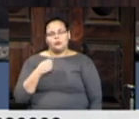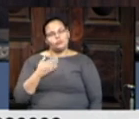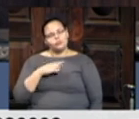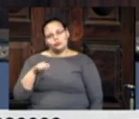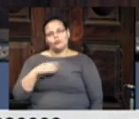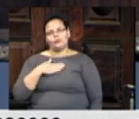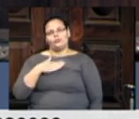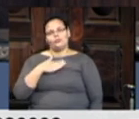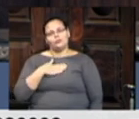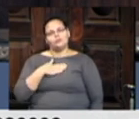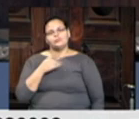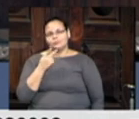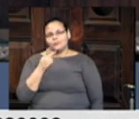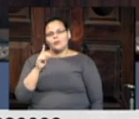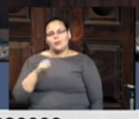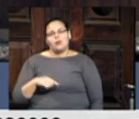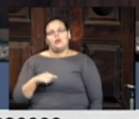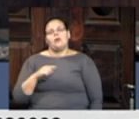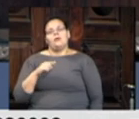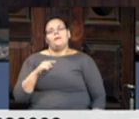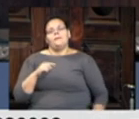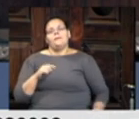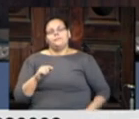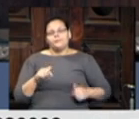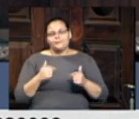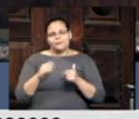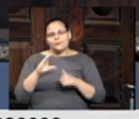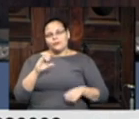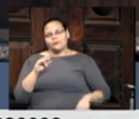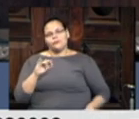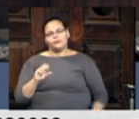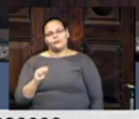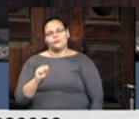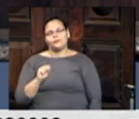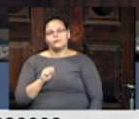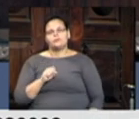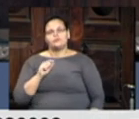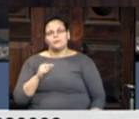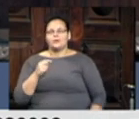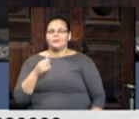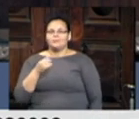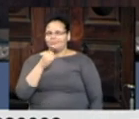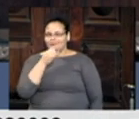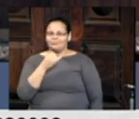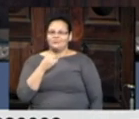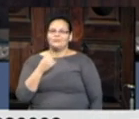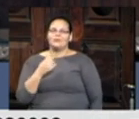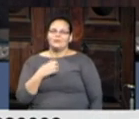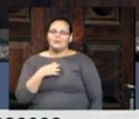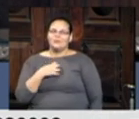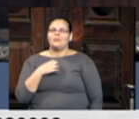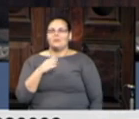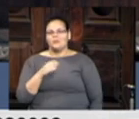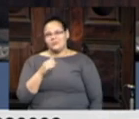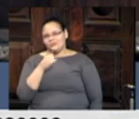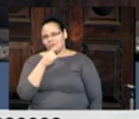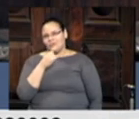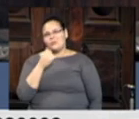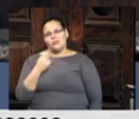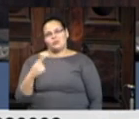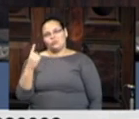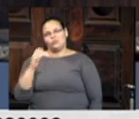dizer, policiais civis, para lamentar uma vez mais a morte de mais